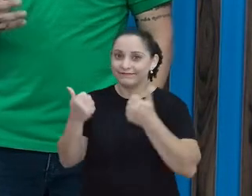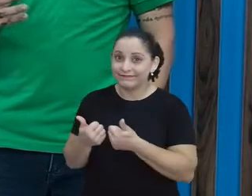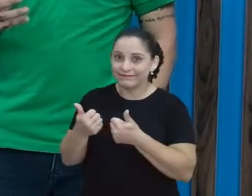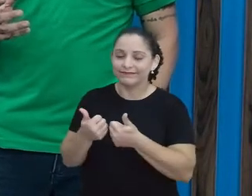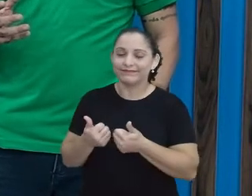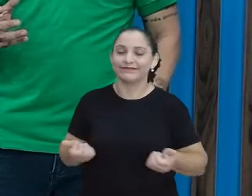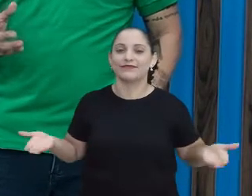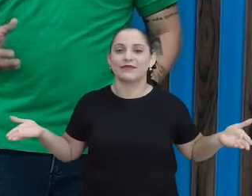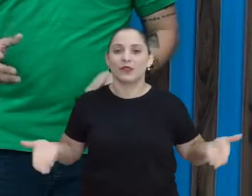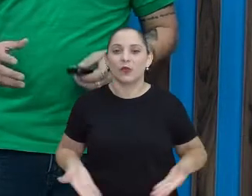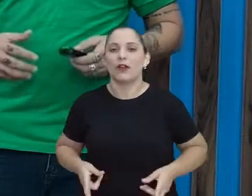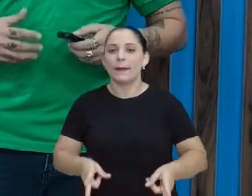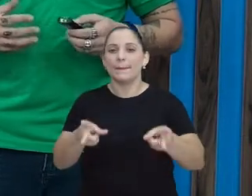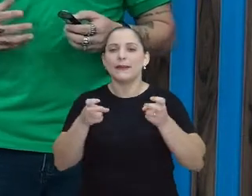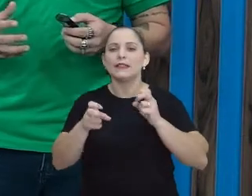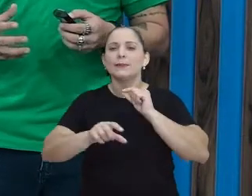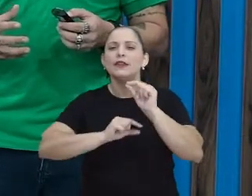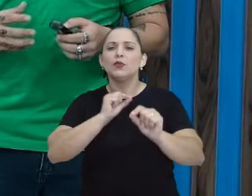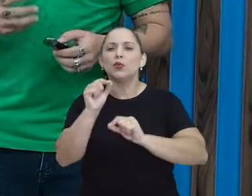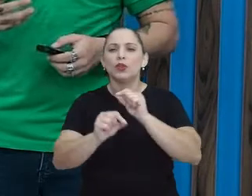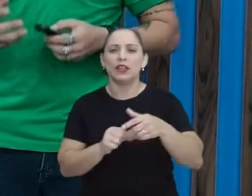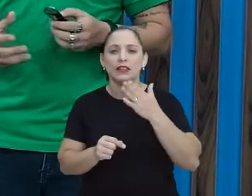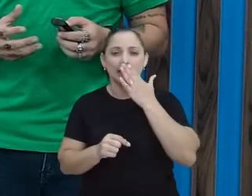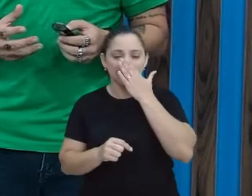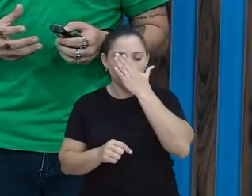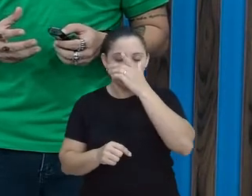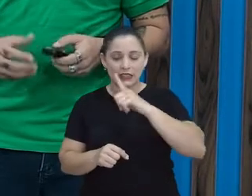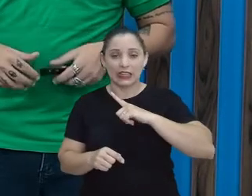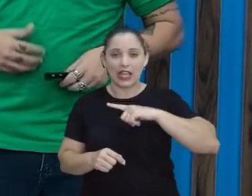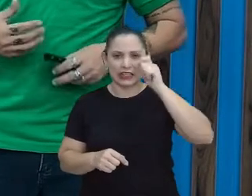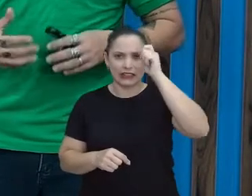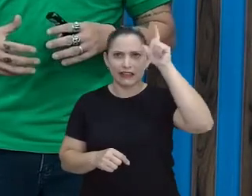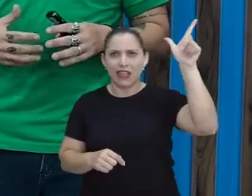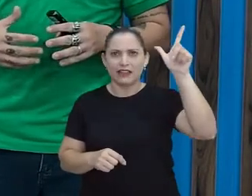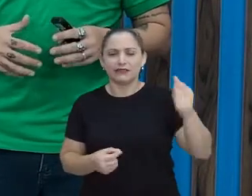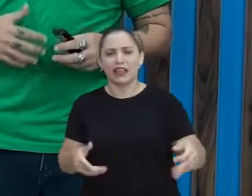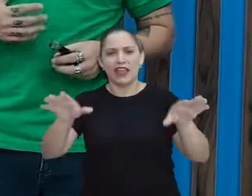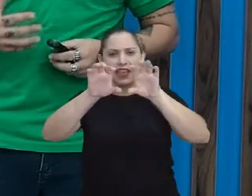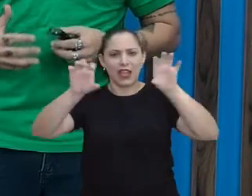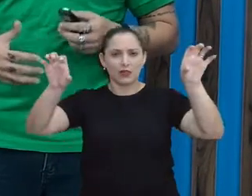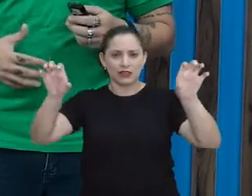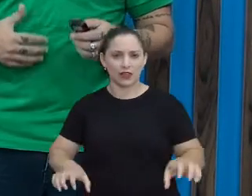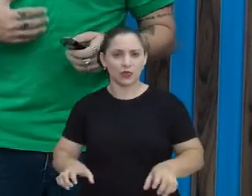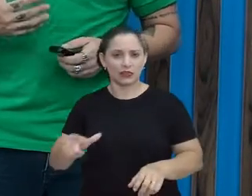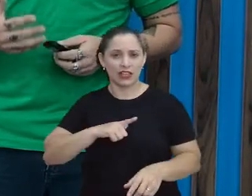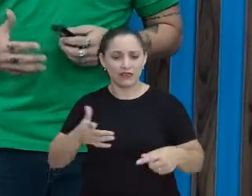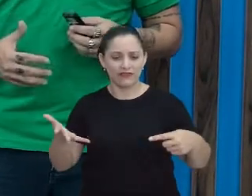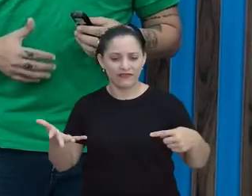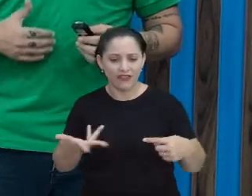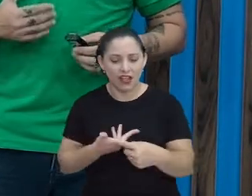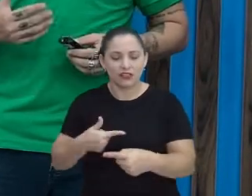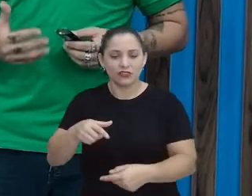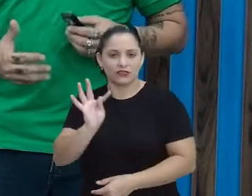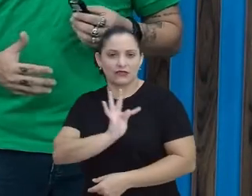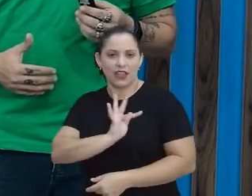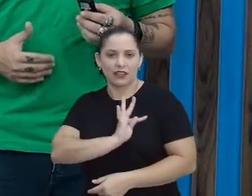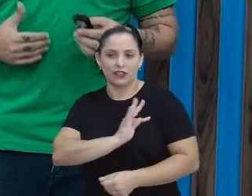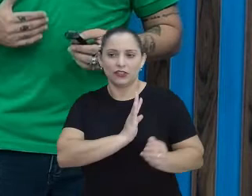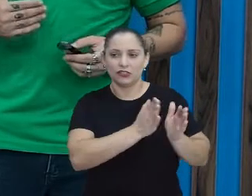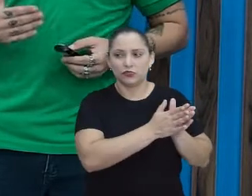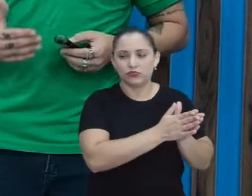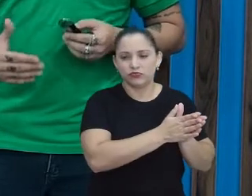a gente vai perceber muito que quando a gente trabalha com a ideia de equação, as técnicas, né, você vai ver que ao longo do tempo você